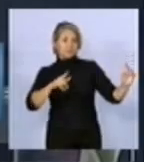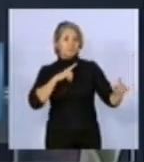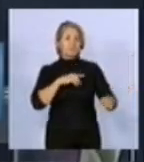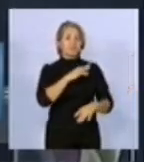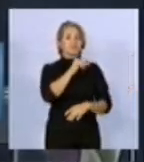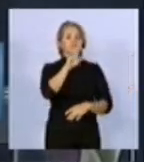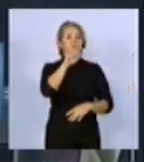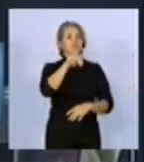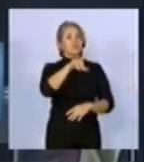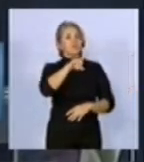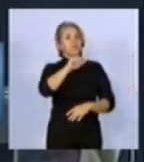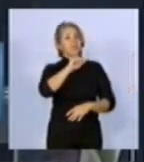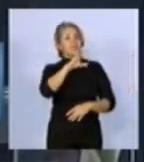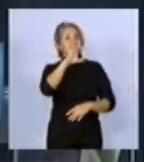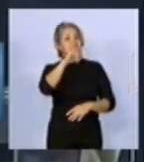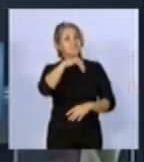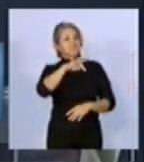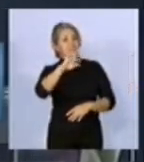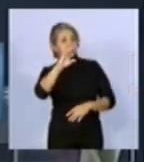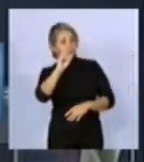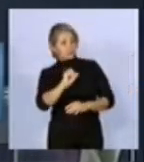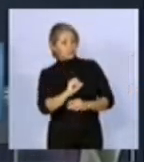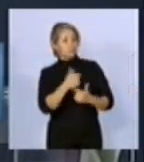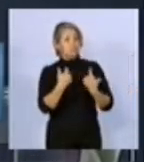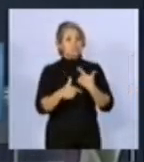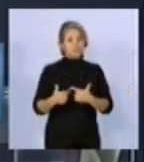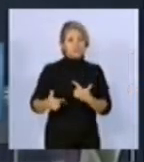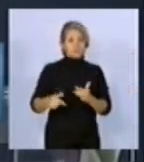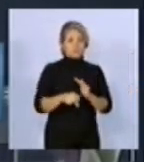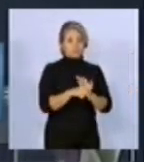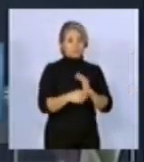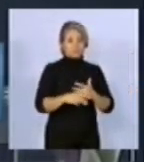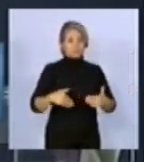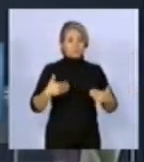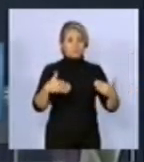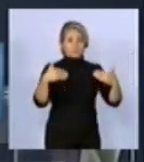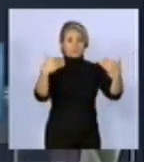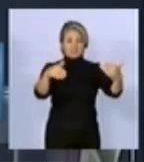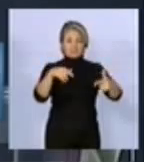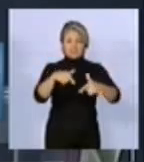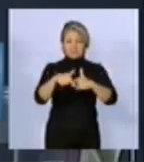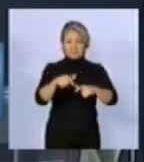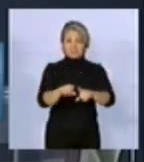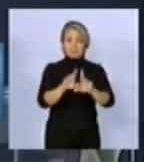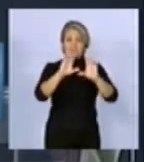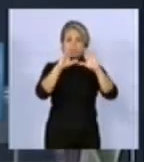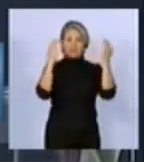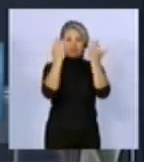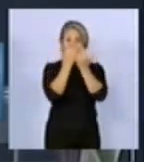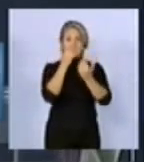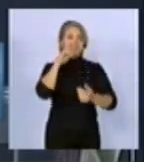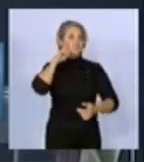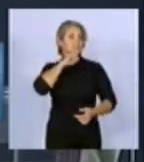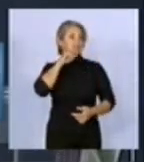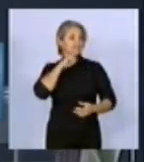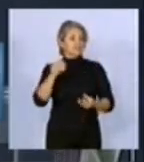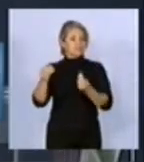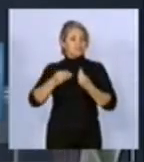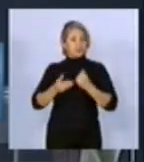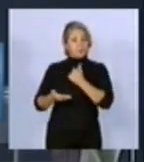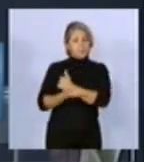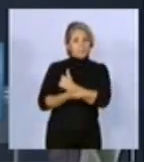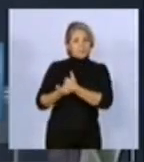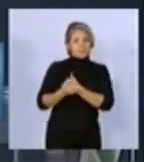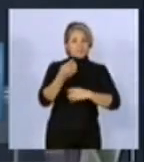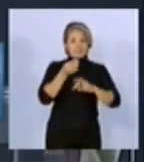né o órgão do governo do Ministério do Trabalho e também a a uma conferência americana que nos dá a base técnica para